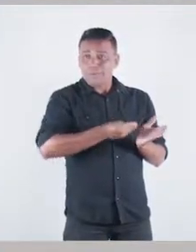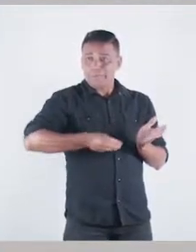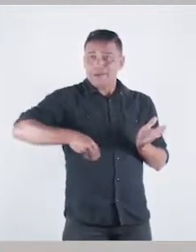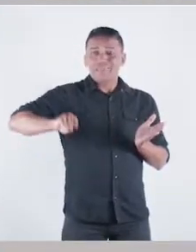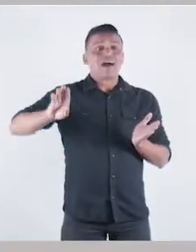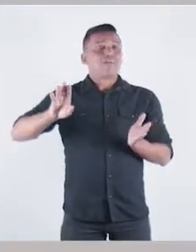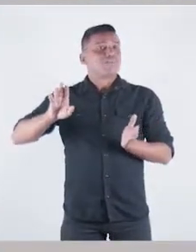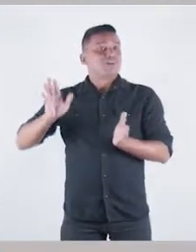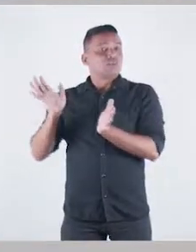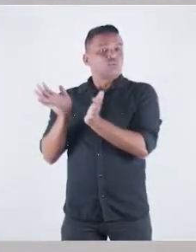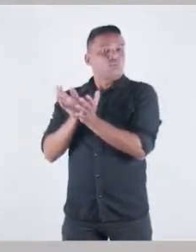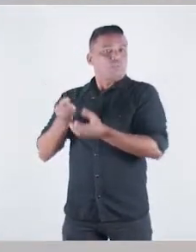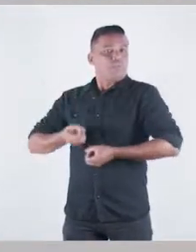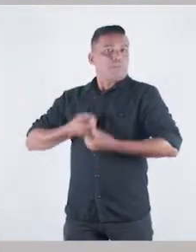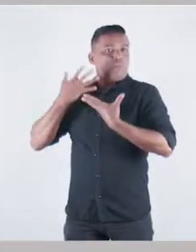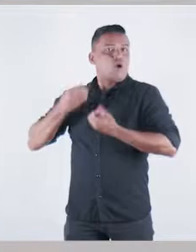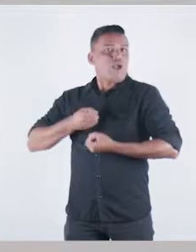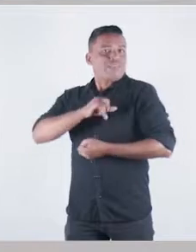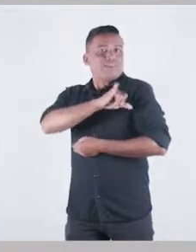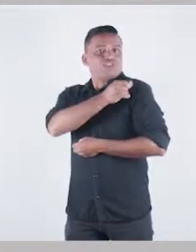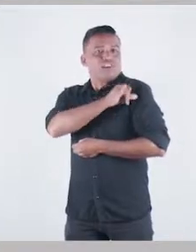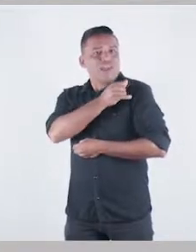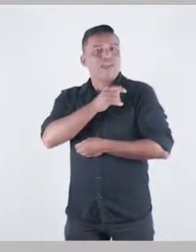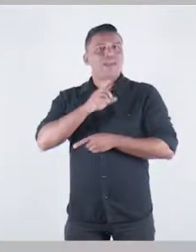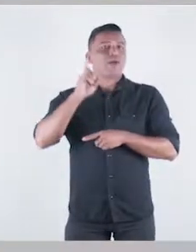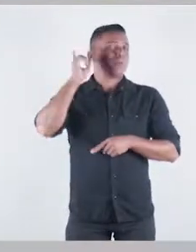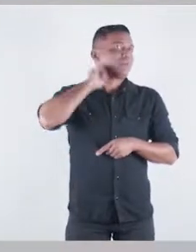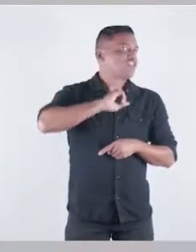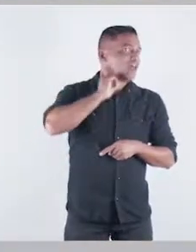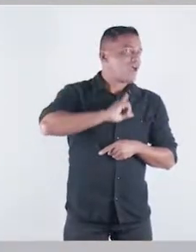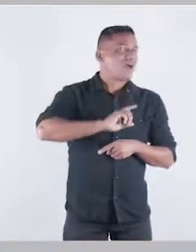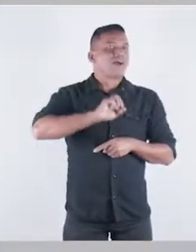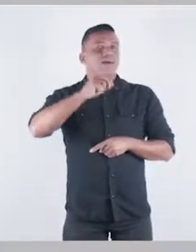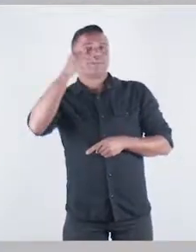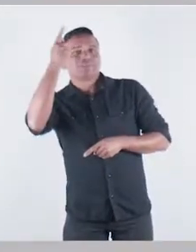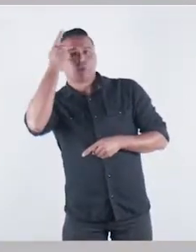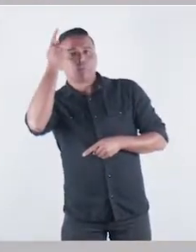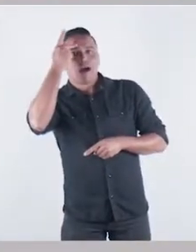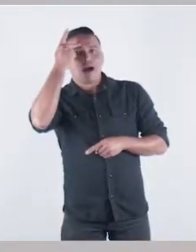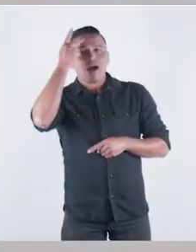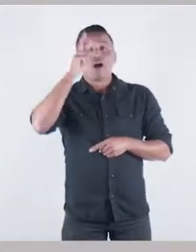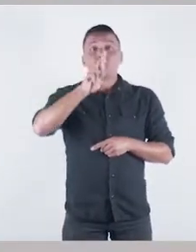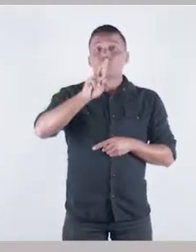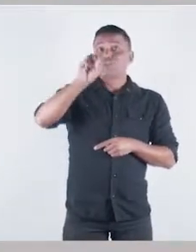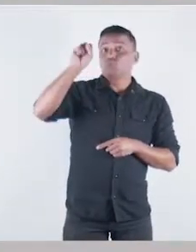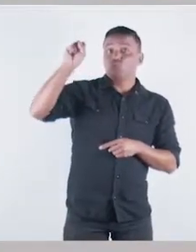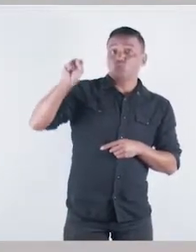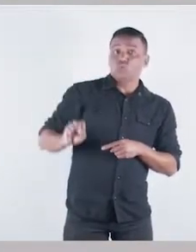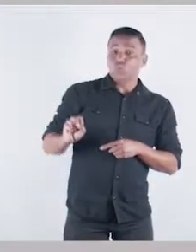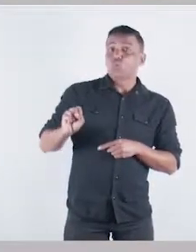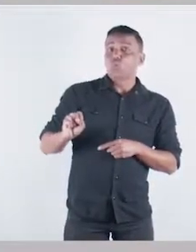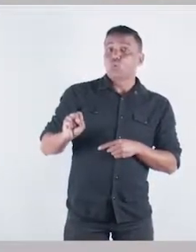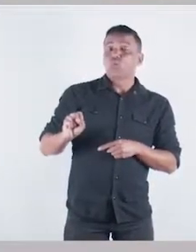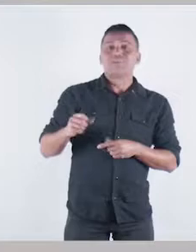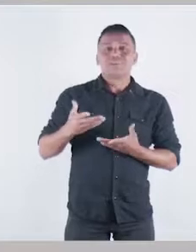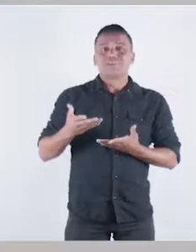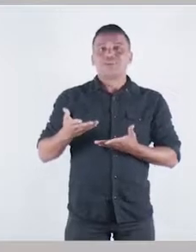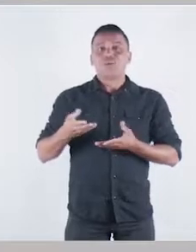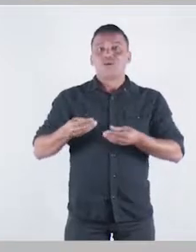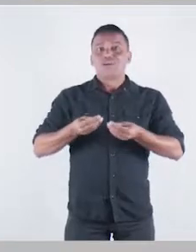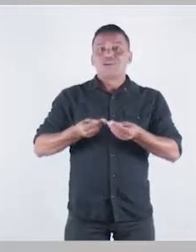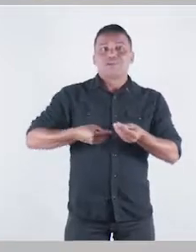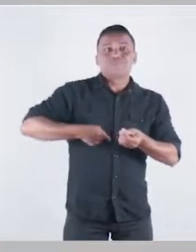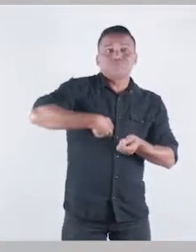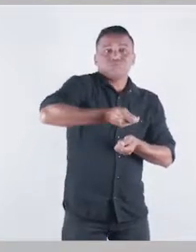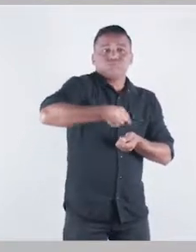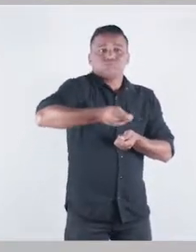Gerais, de São Paulo, do Rio Grande do Sul, e esses livros eram vendidos. Então começou a ter uma circularidade muito